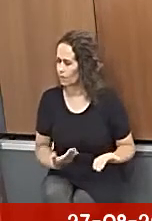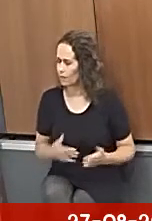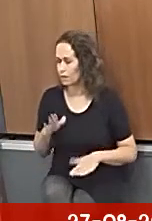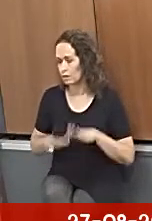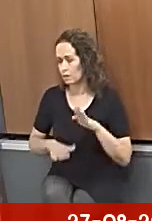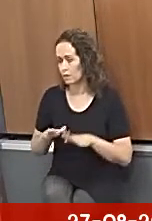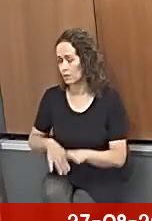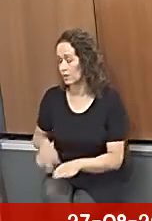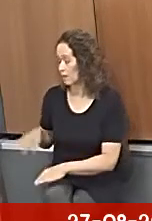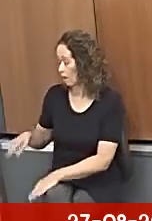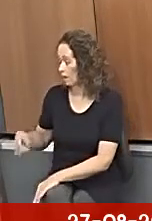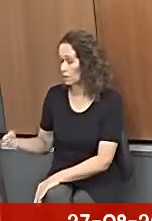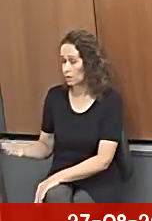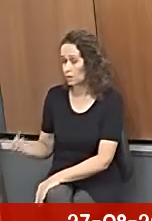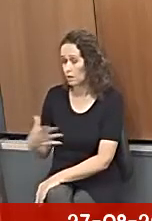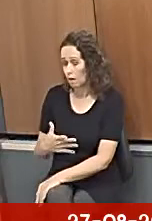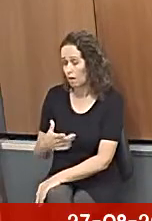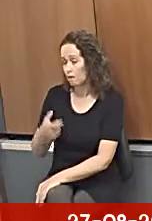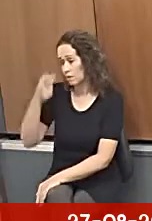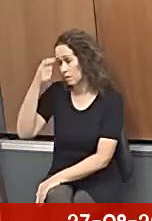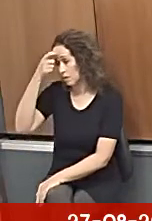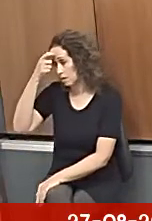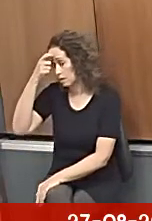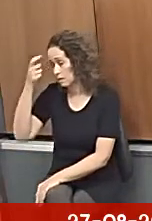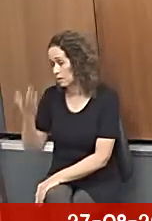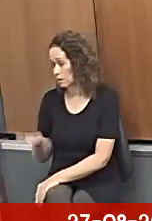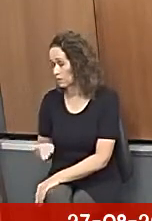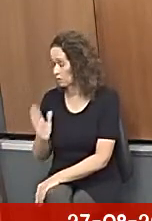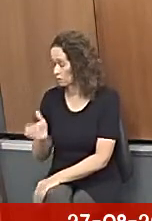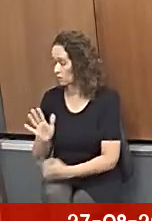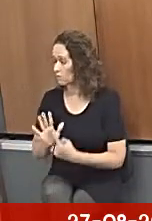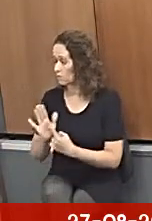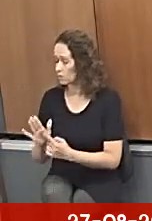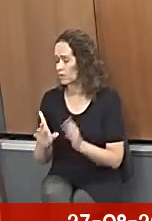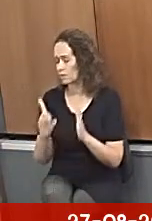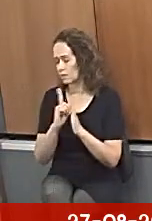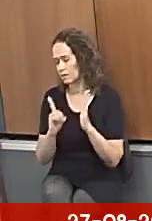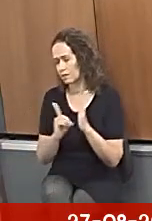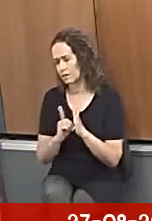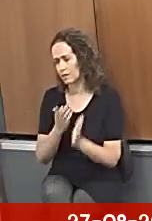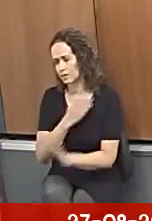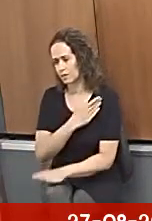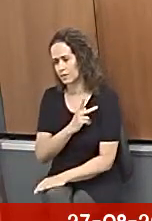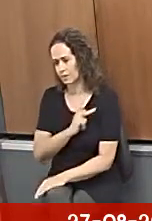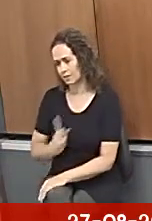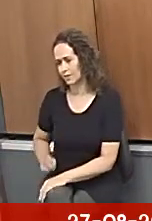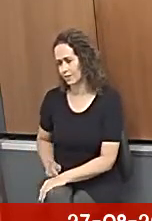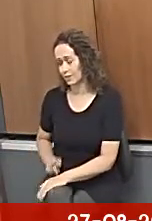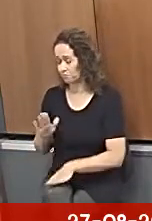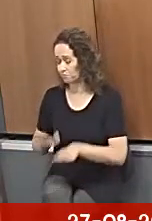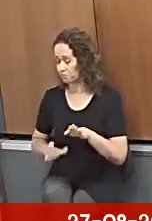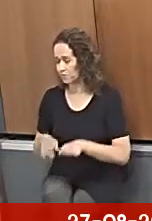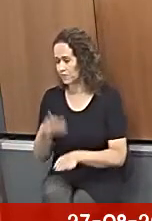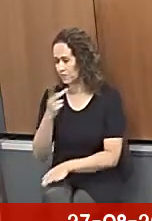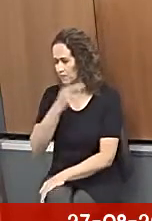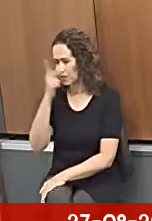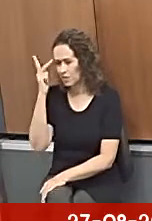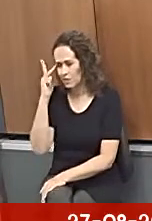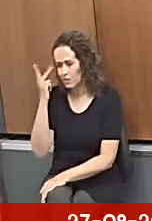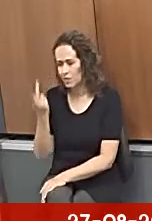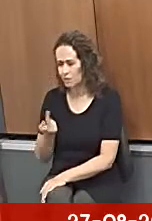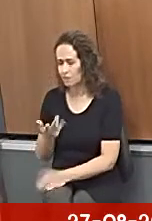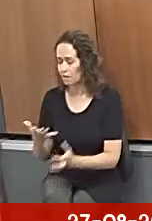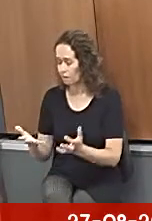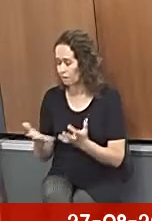nova mentalidade uma nova interpretação que eu mostrei que até tem decreto gente tem decreto presidencial às vezes as pessoas querem